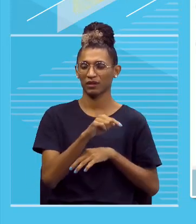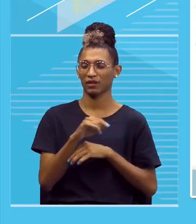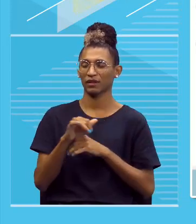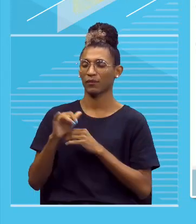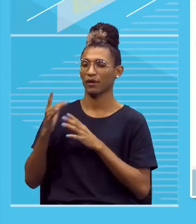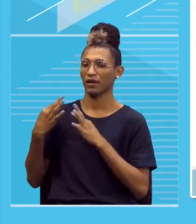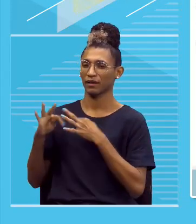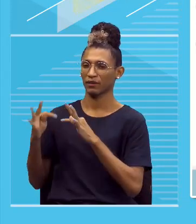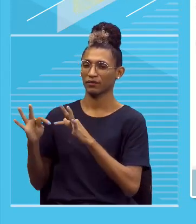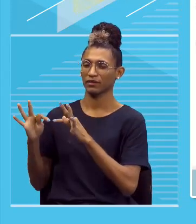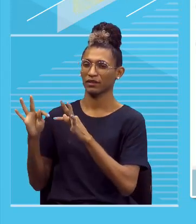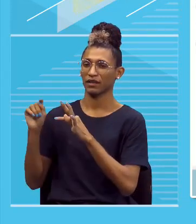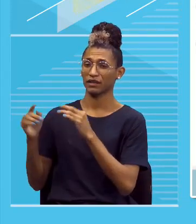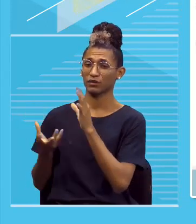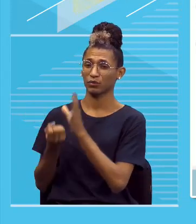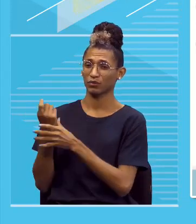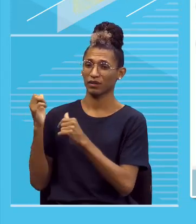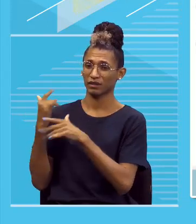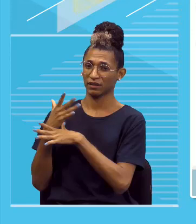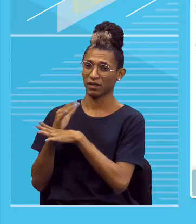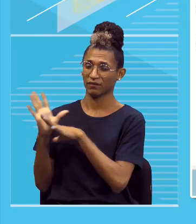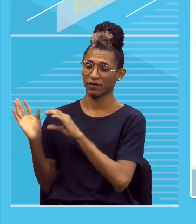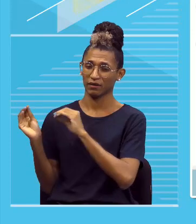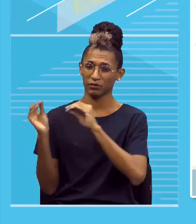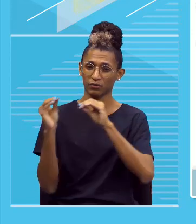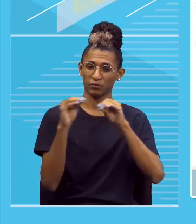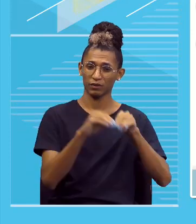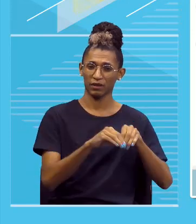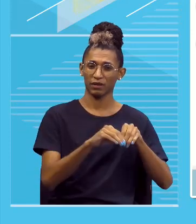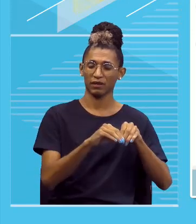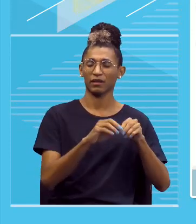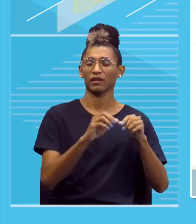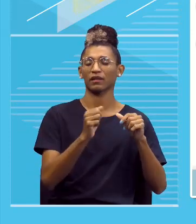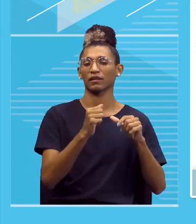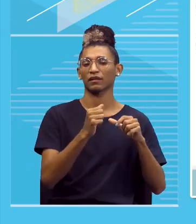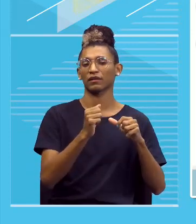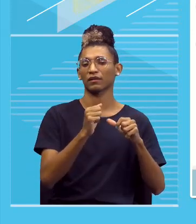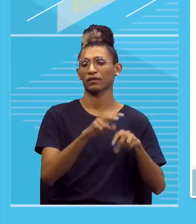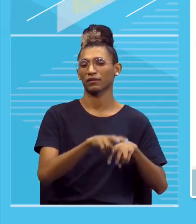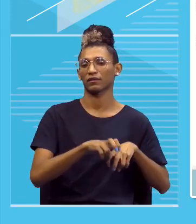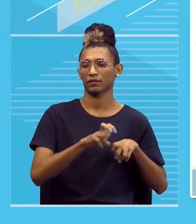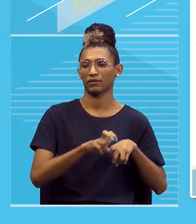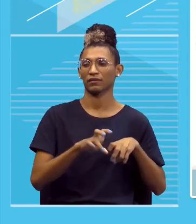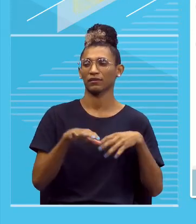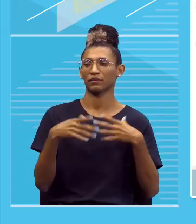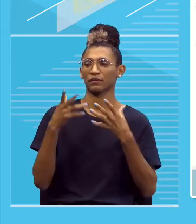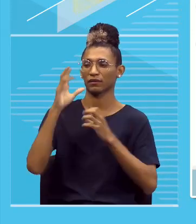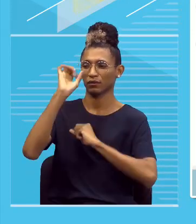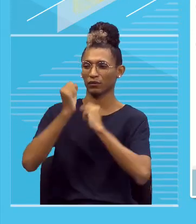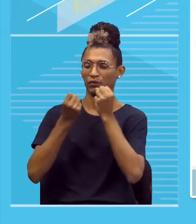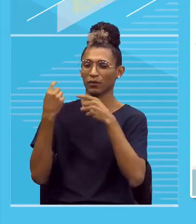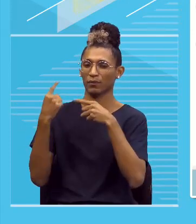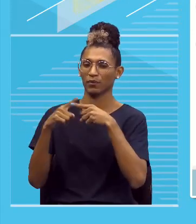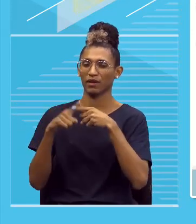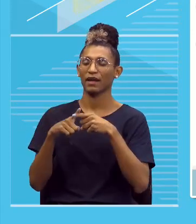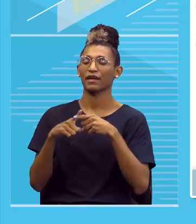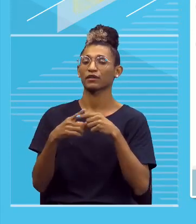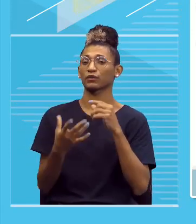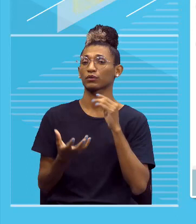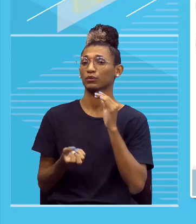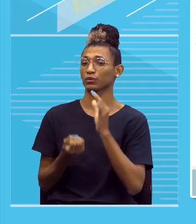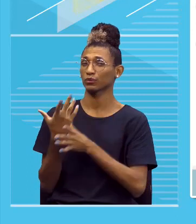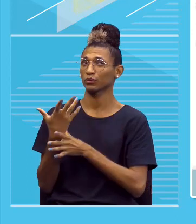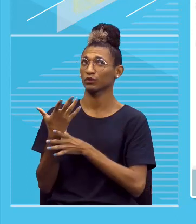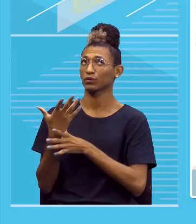para o campo ela industrializa do que vem de Campo